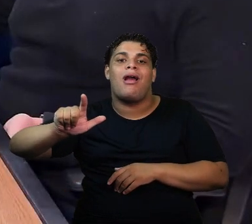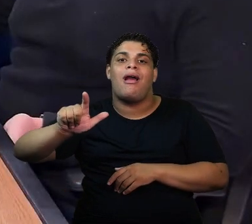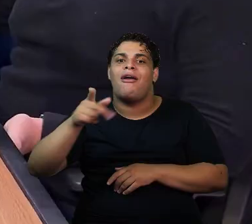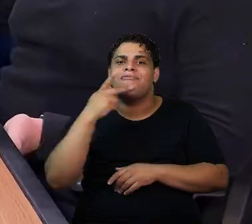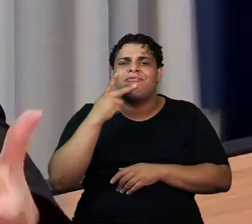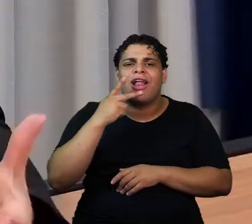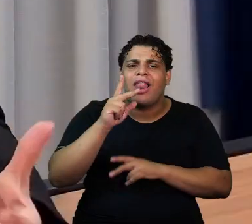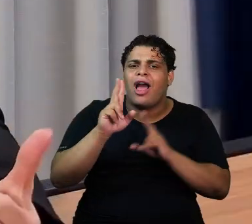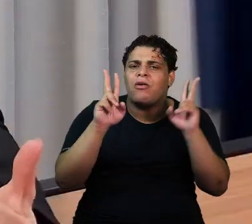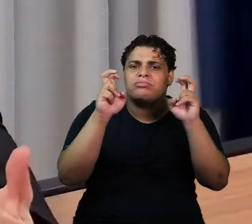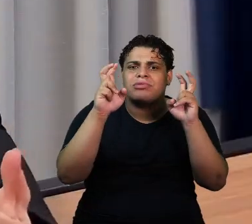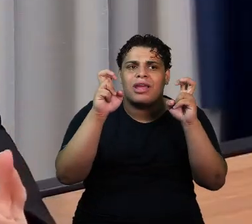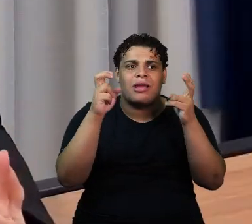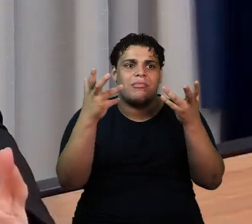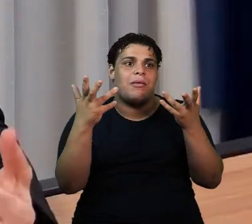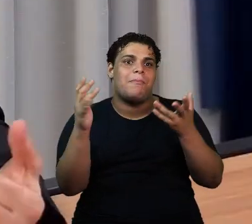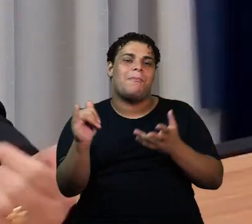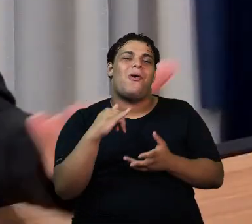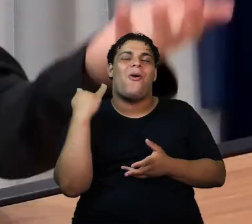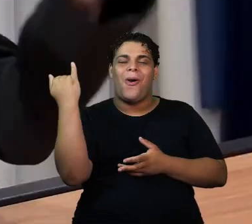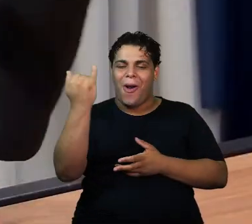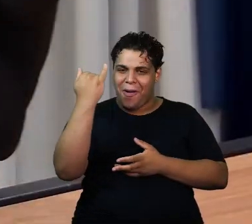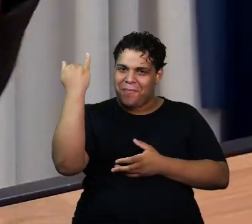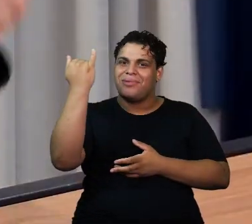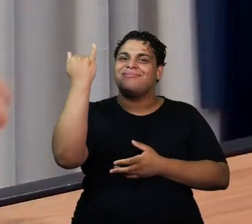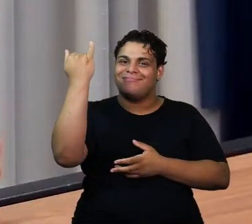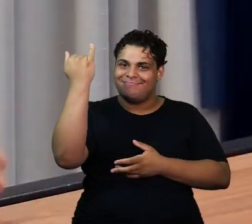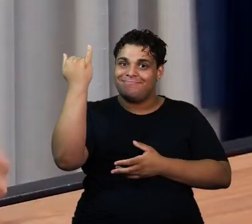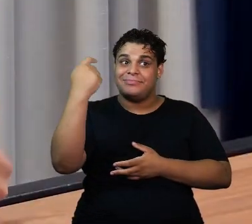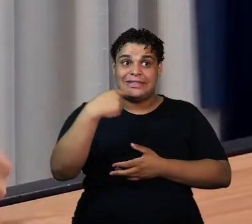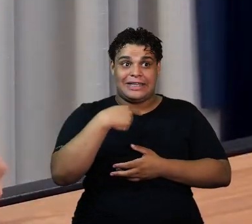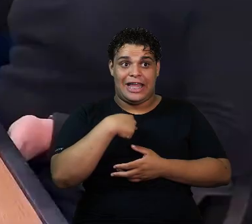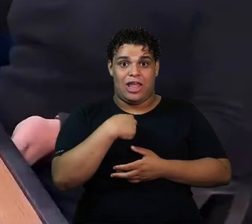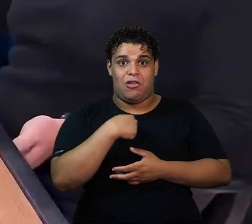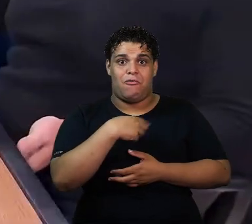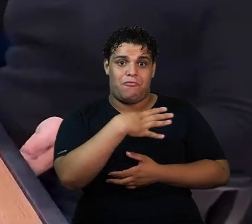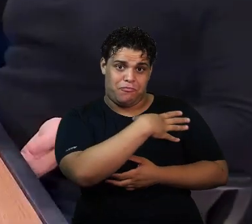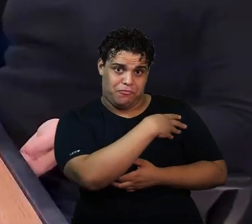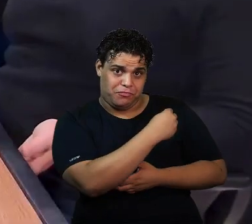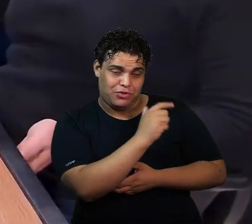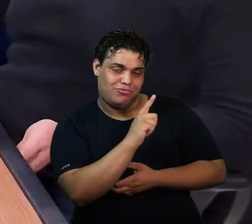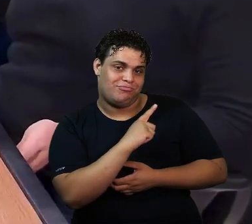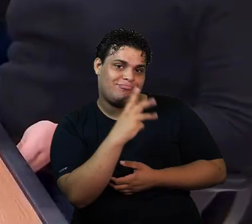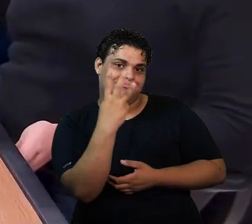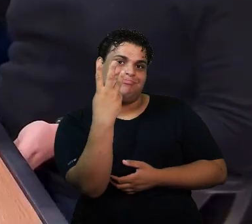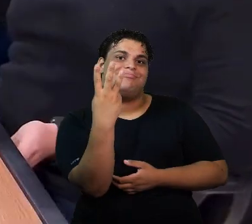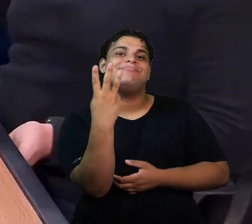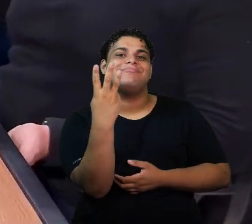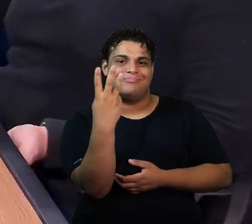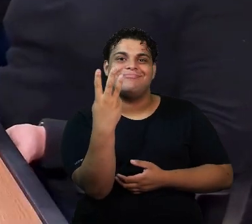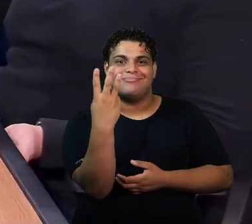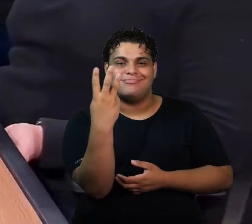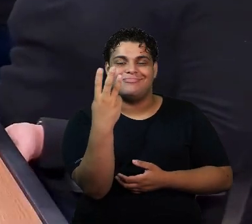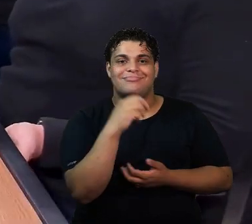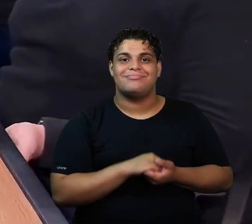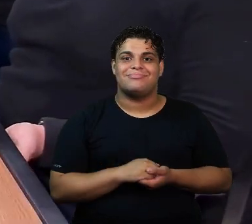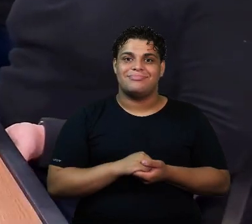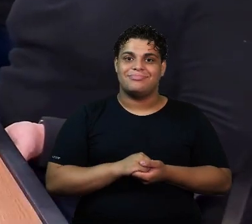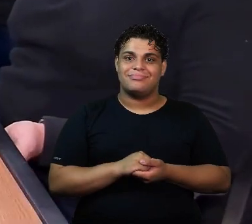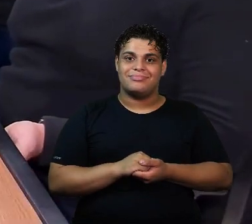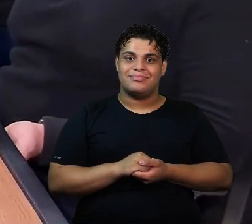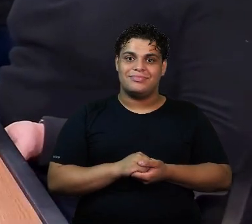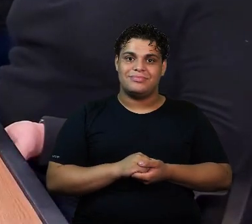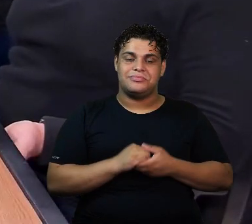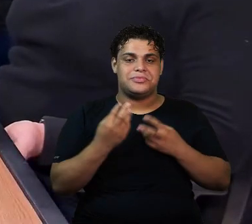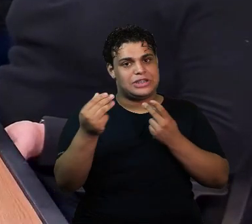abordar temas muito significativos. Eu, Jonas, por ser mãe de 3 crianças, a água é algo que sempre me apavorou, né? Eu